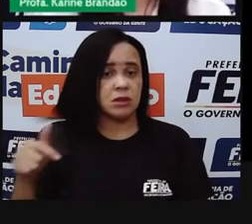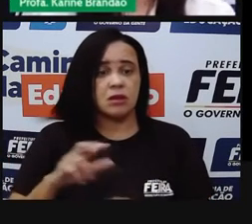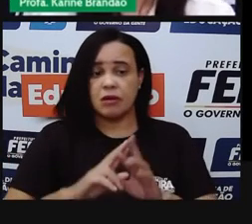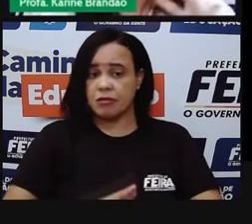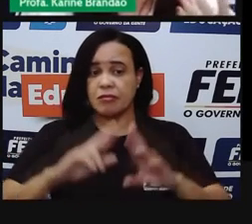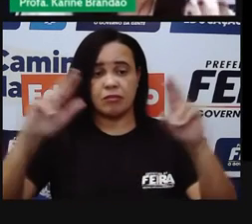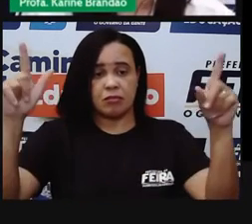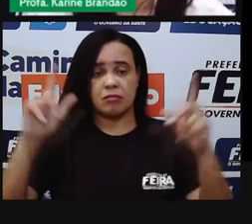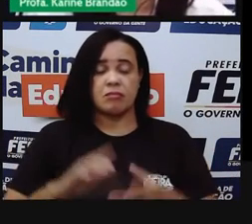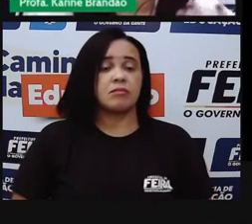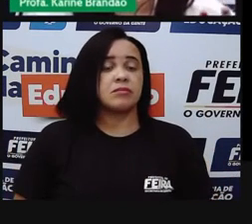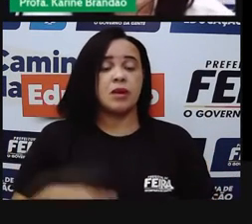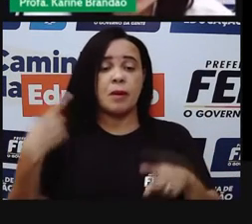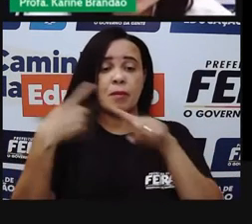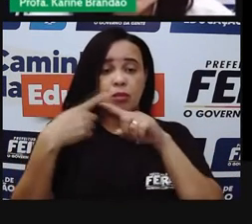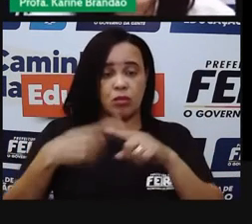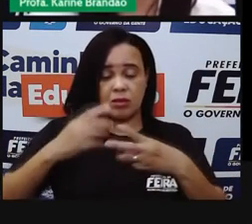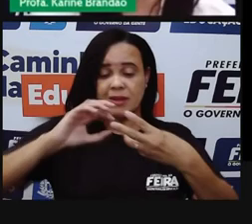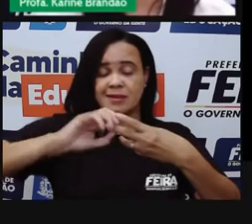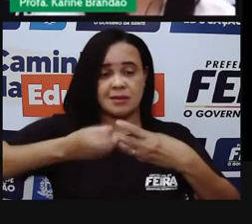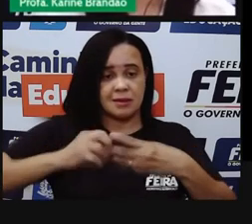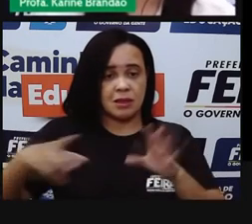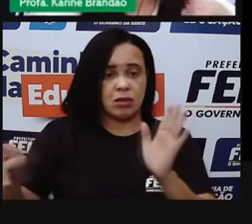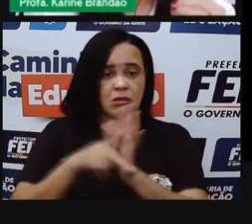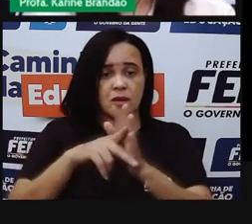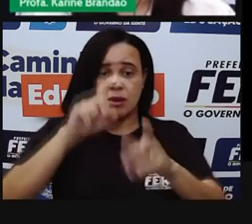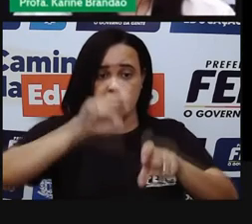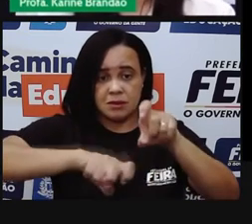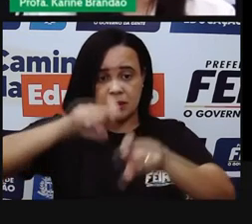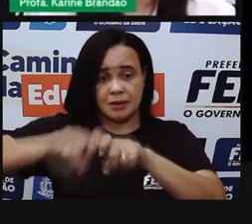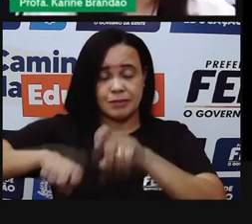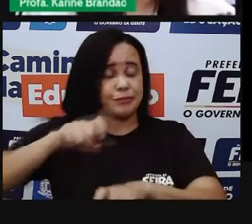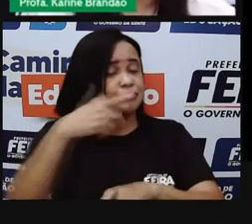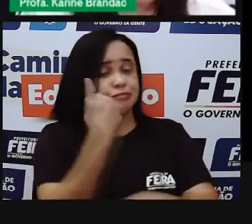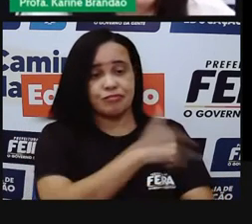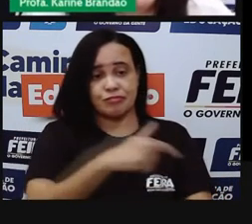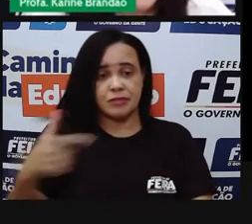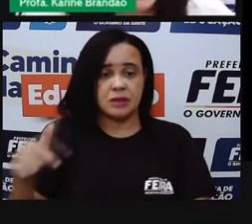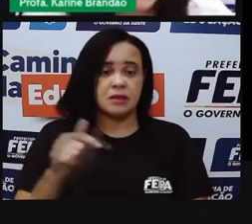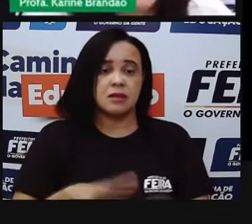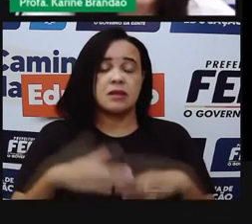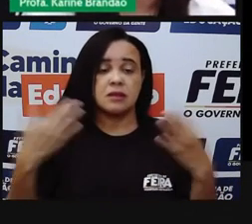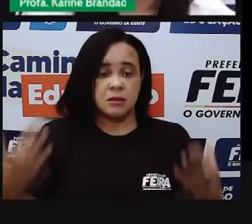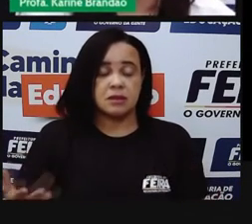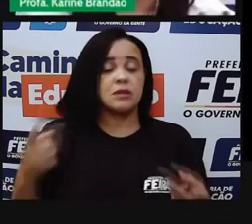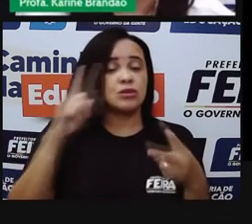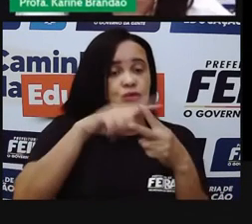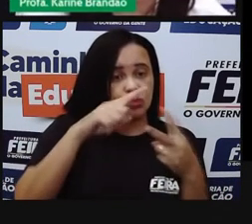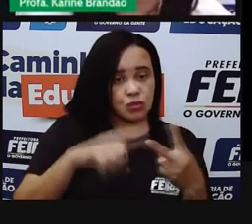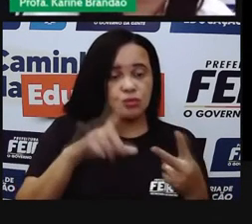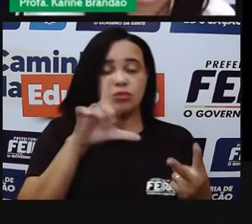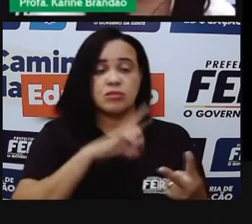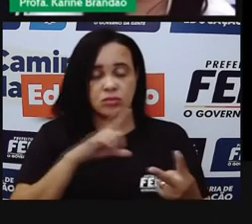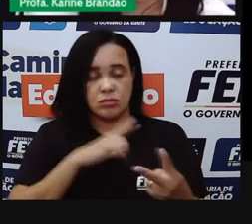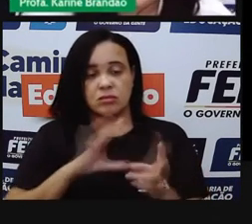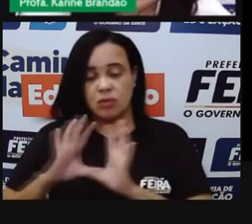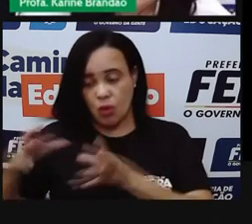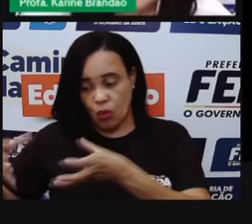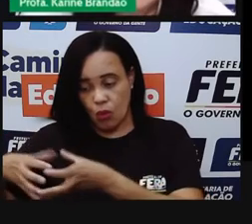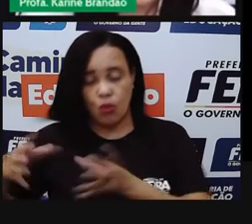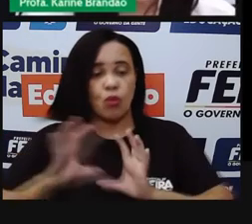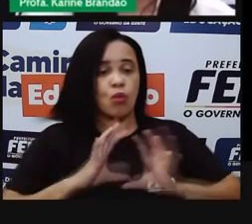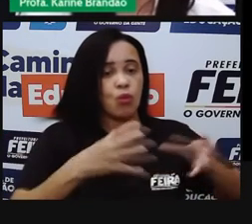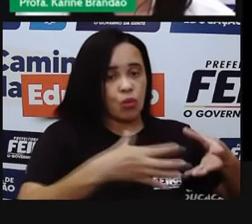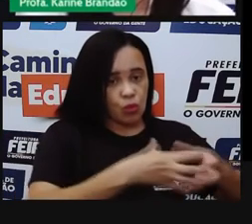E aí não tem essas células sexuais. E aí então a gente percebe que existem duas classificações, dois tipos de